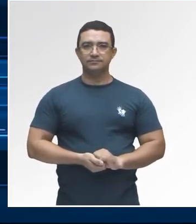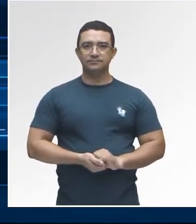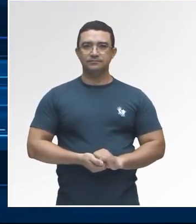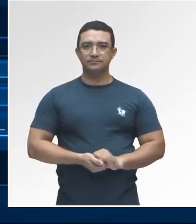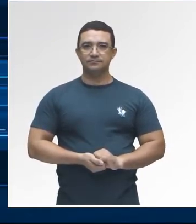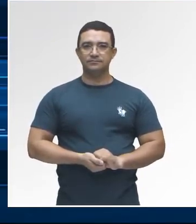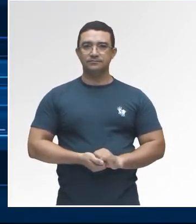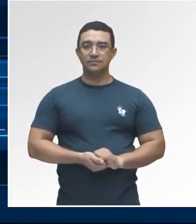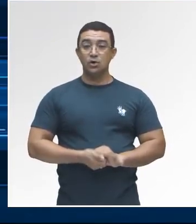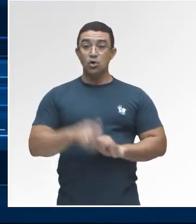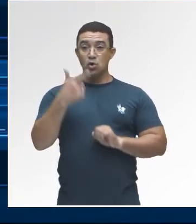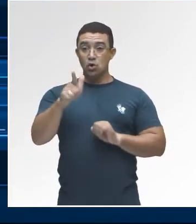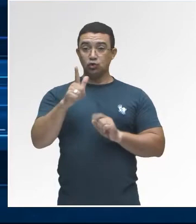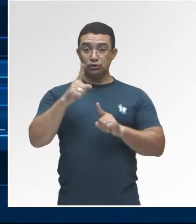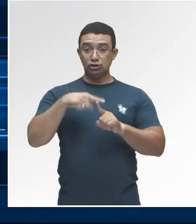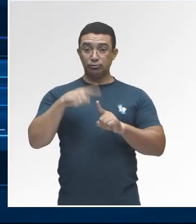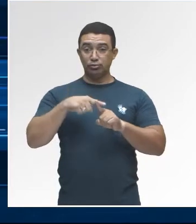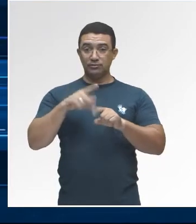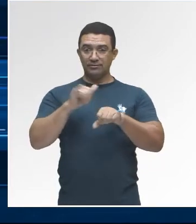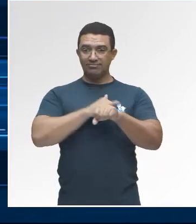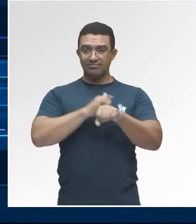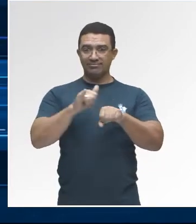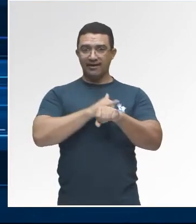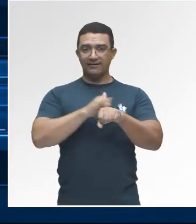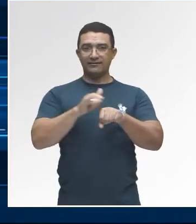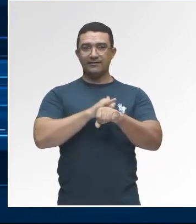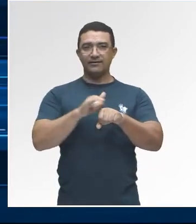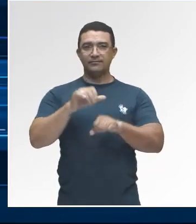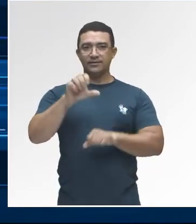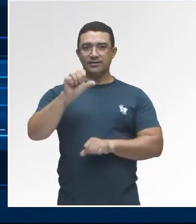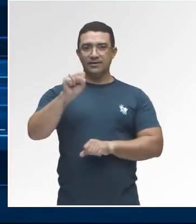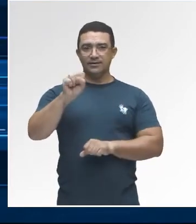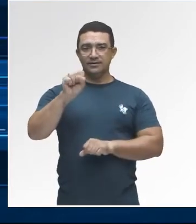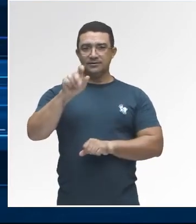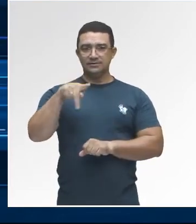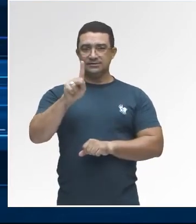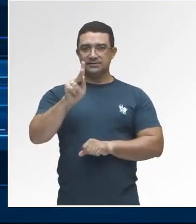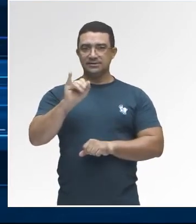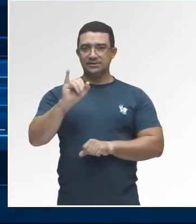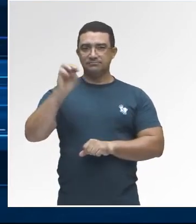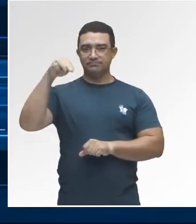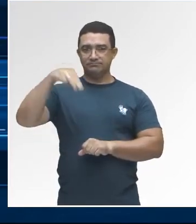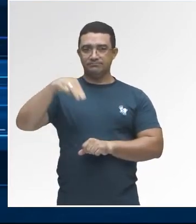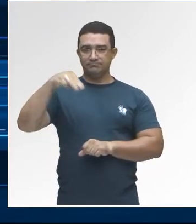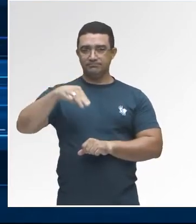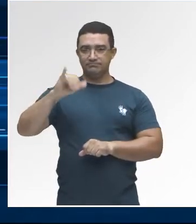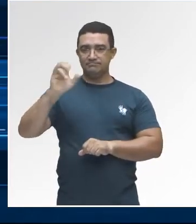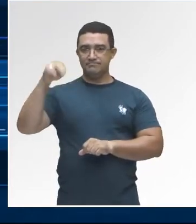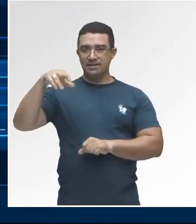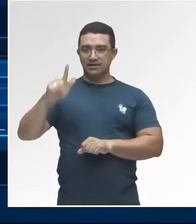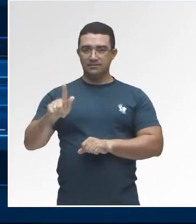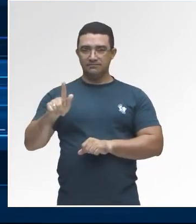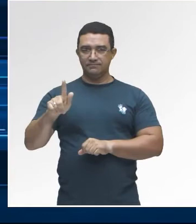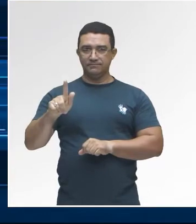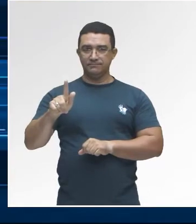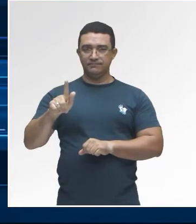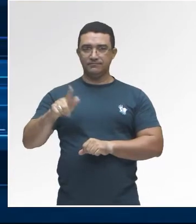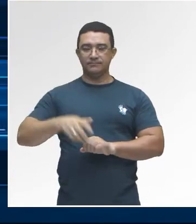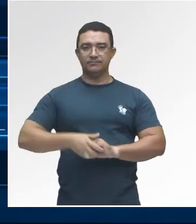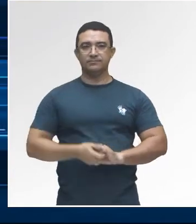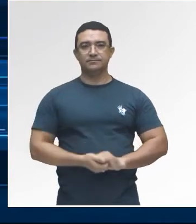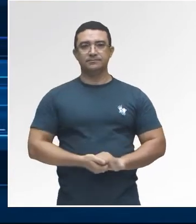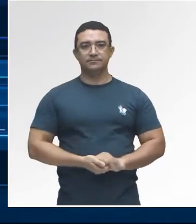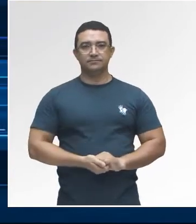Ah, essa nossa queridinha não pode faltar nas nossas aulas nunca. Ela vai estar sempre aparecendo, viu, people? Essa é